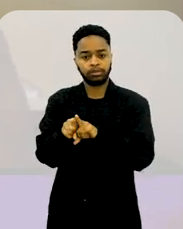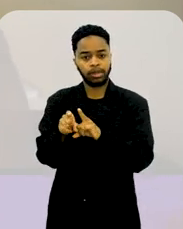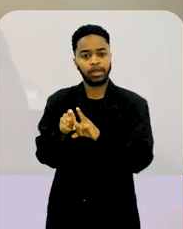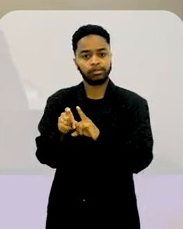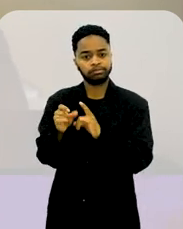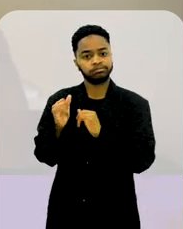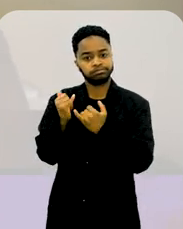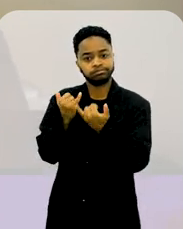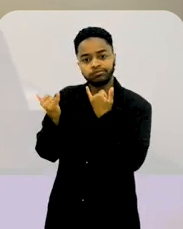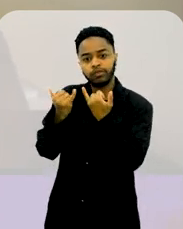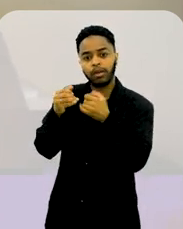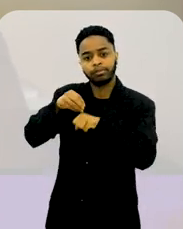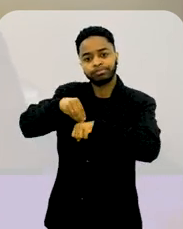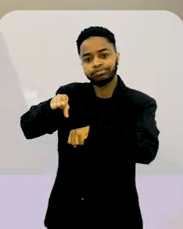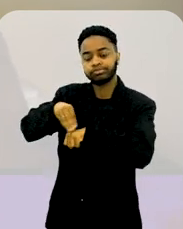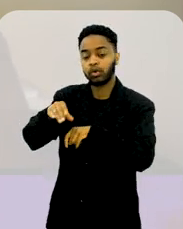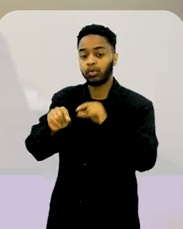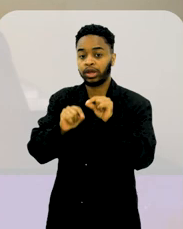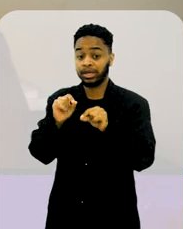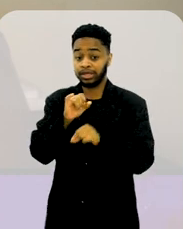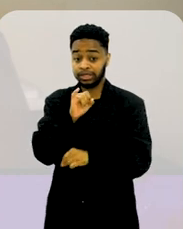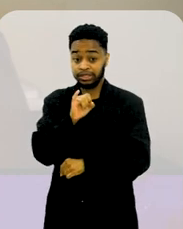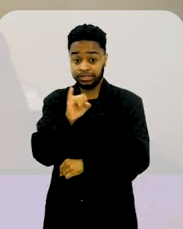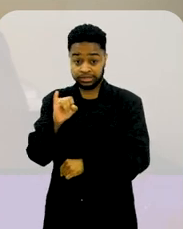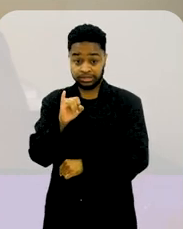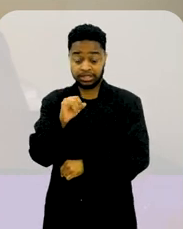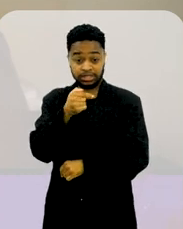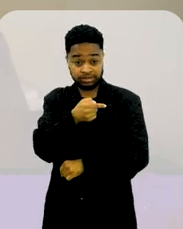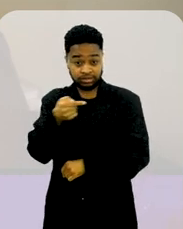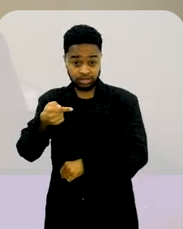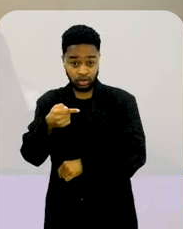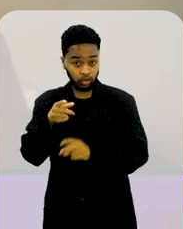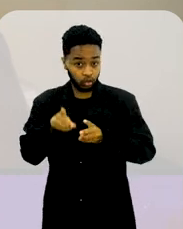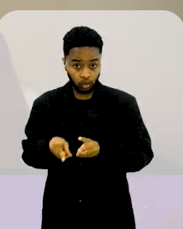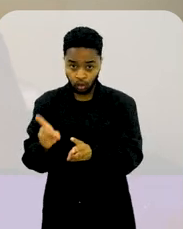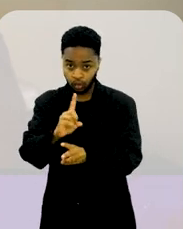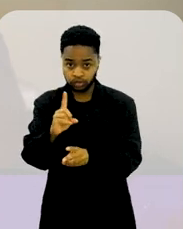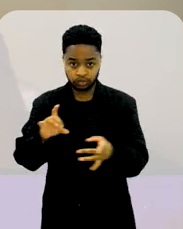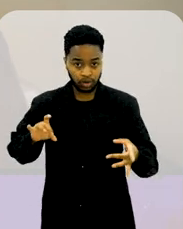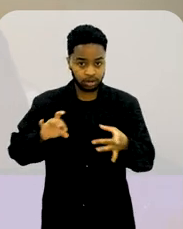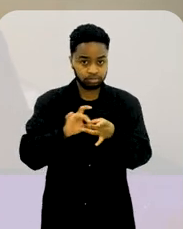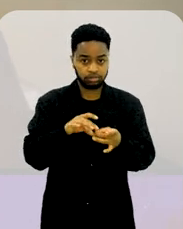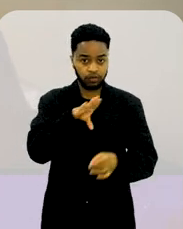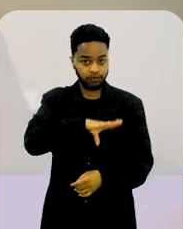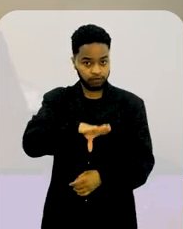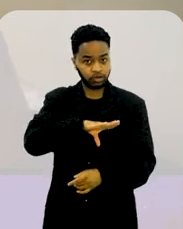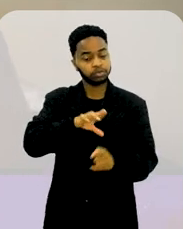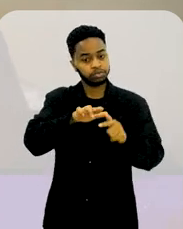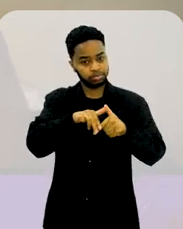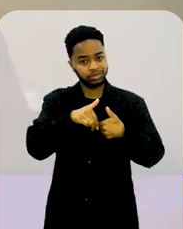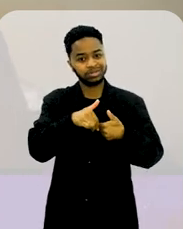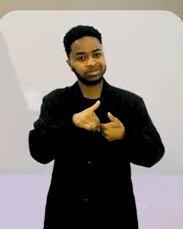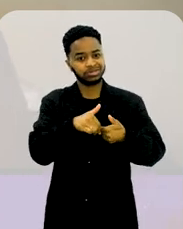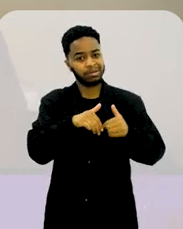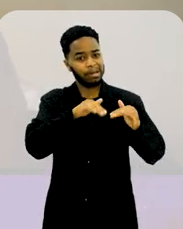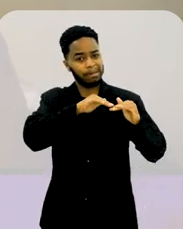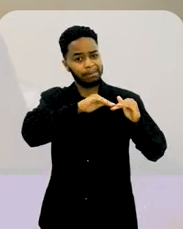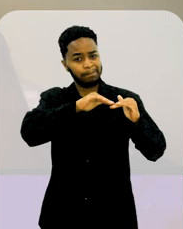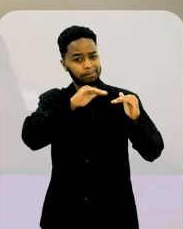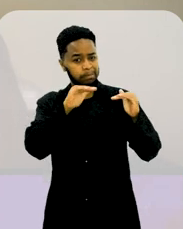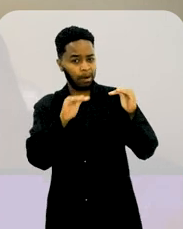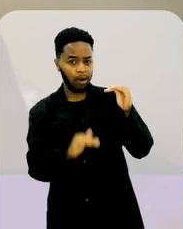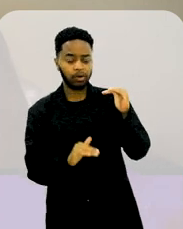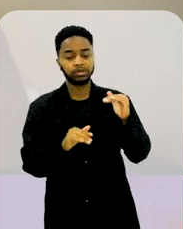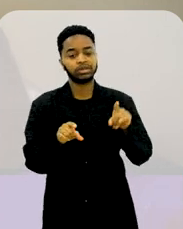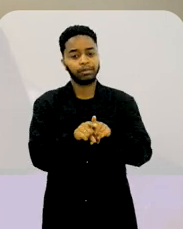eh trouxe a informação de que se a 777 não permanecer no Vasco devido a esse novo escândalo que